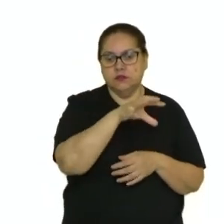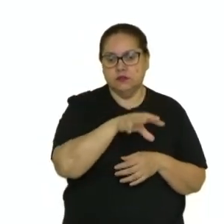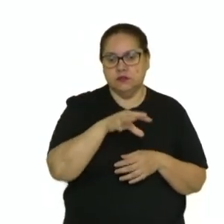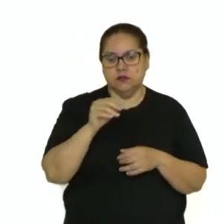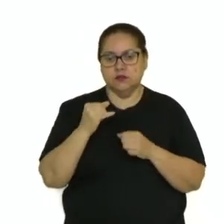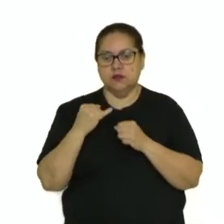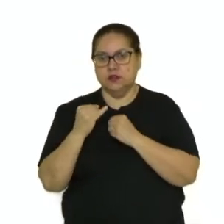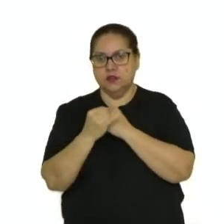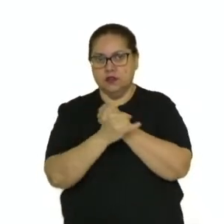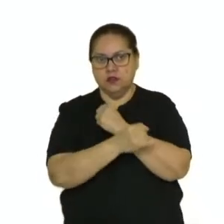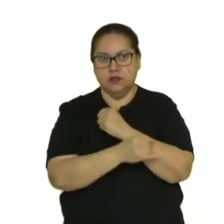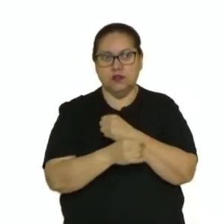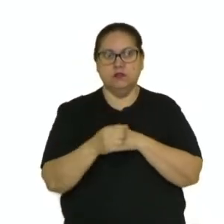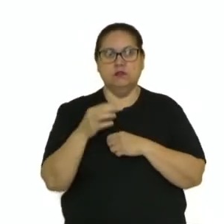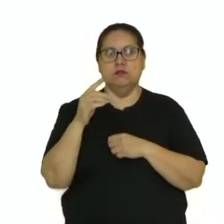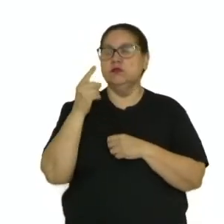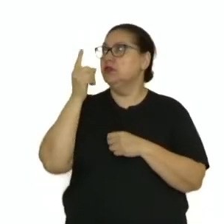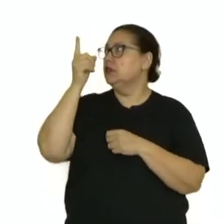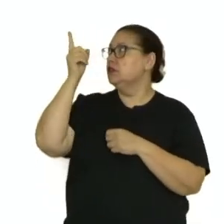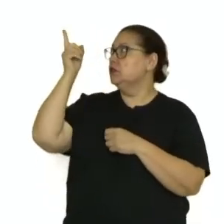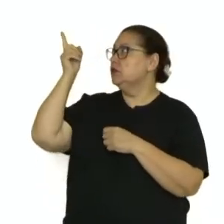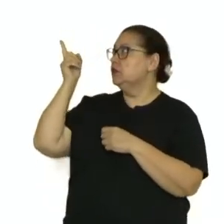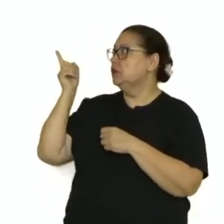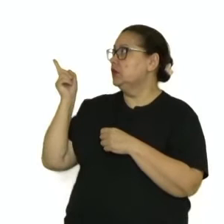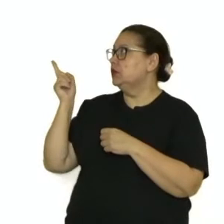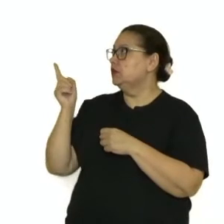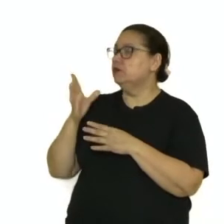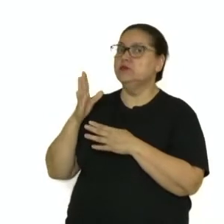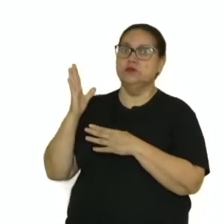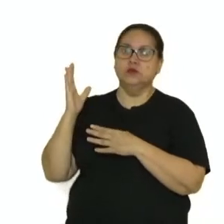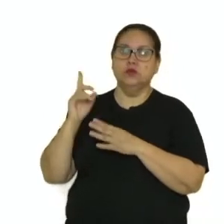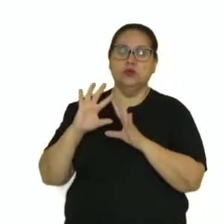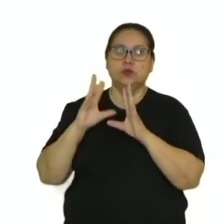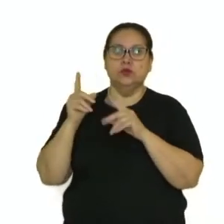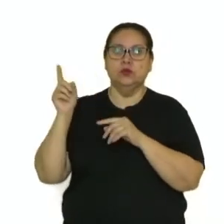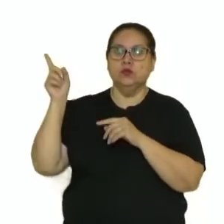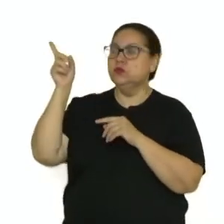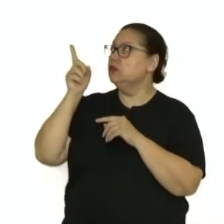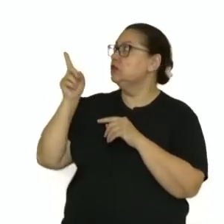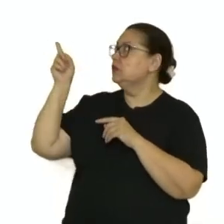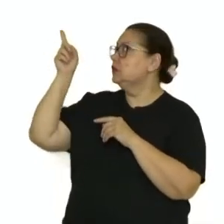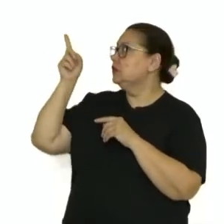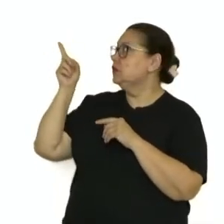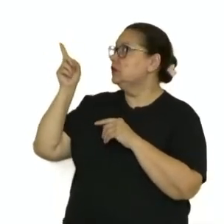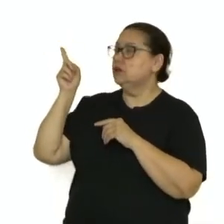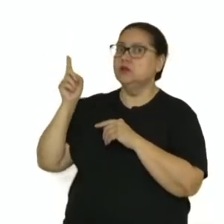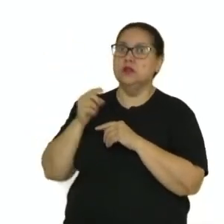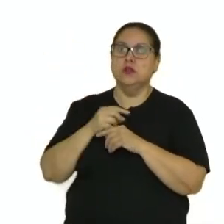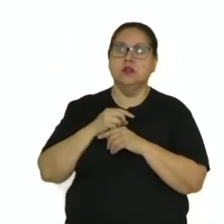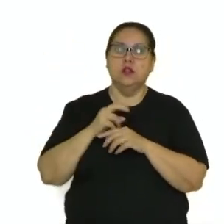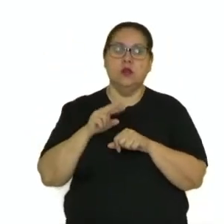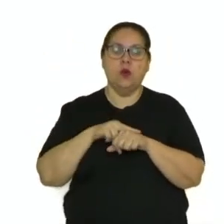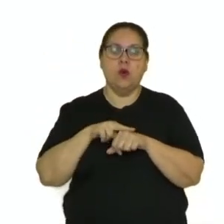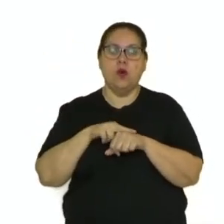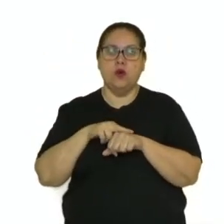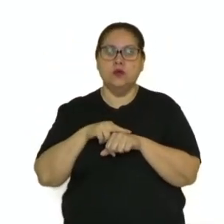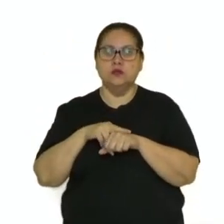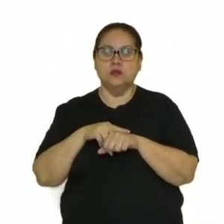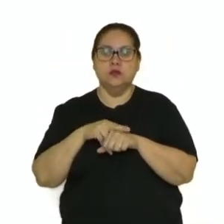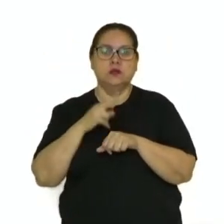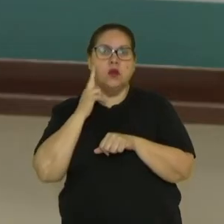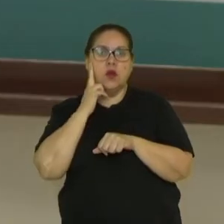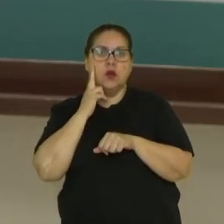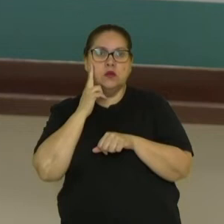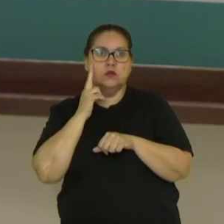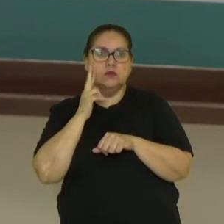como a Indonésia, a Tailândia, o Vietnã, o Camboja e o Laos. Então toda essa área aqui em rosa para você aí.